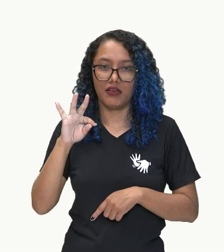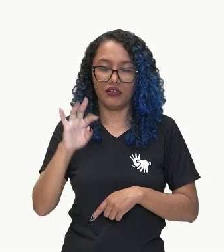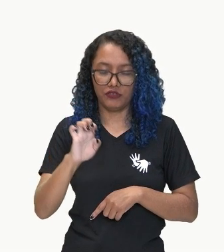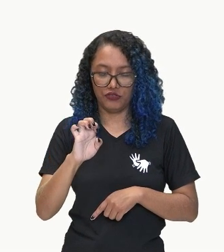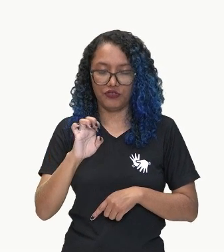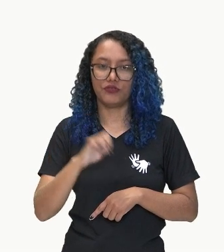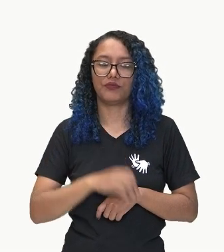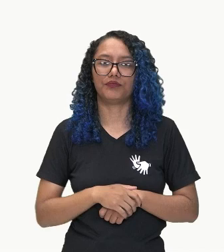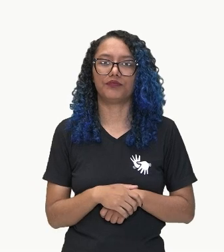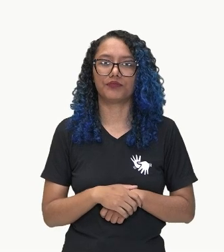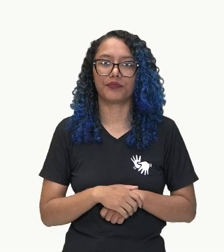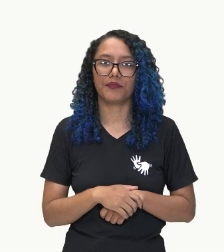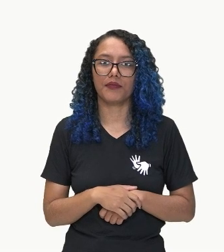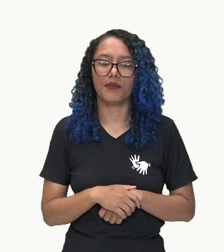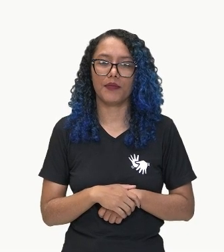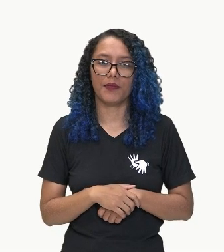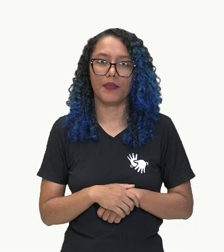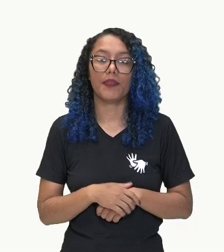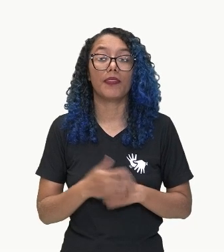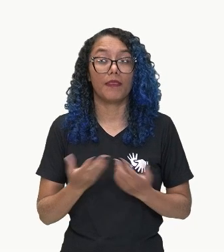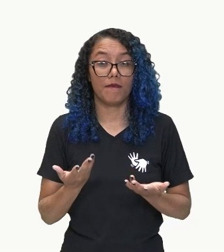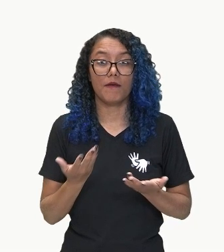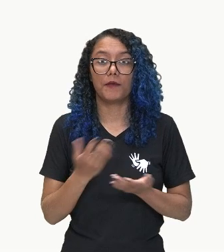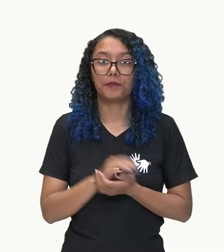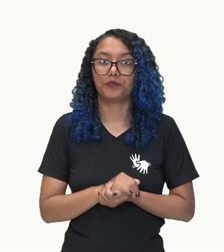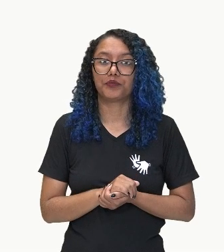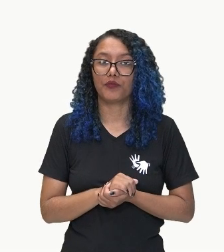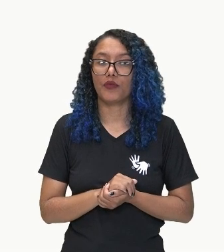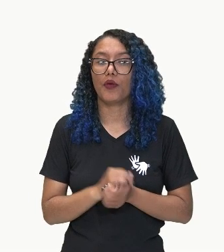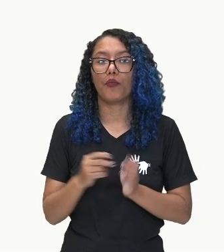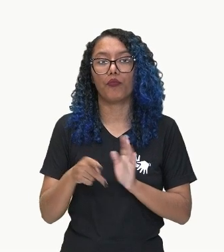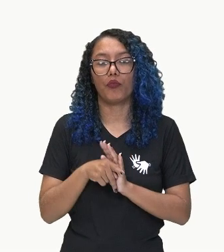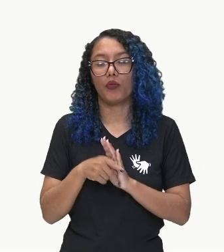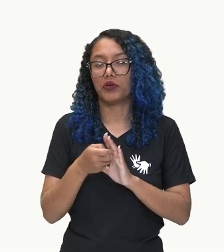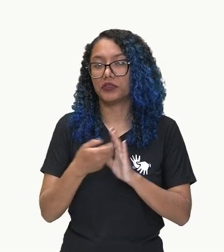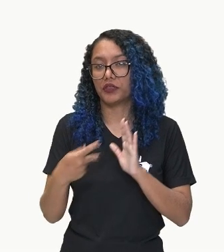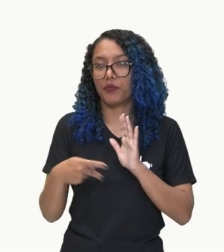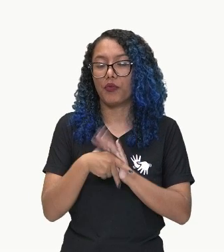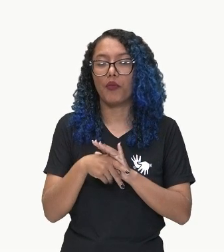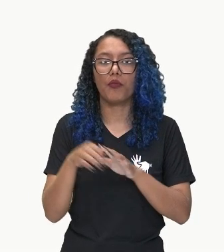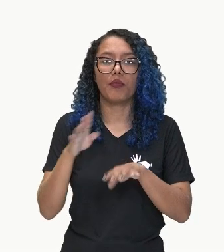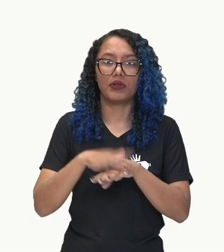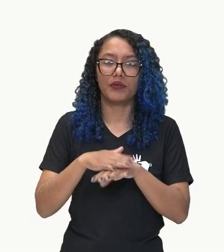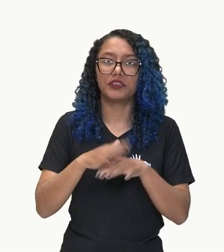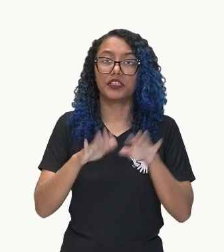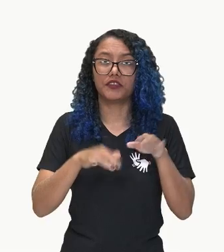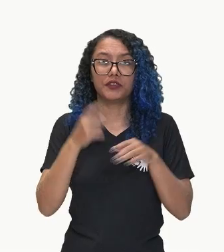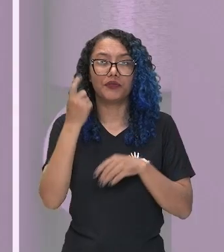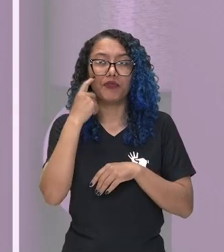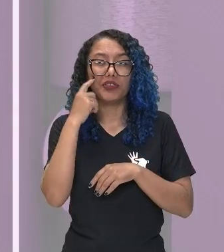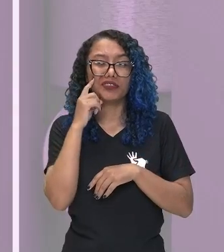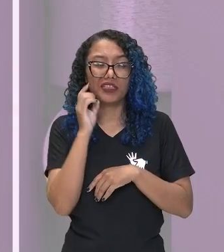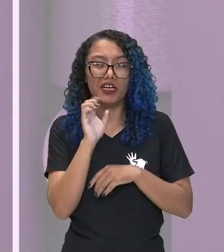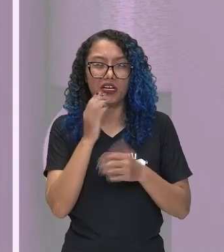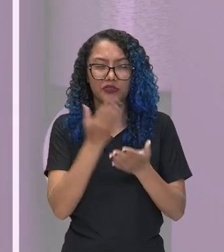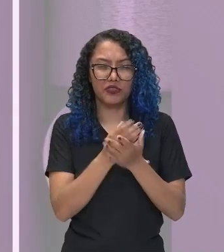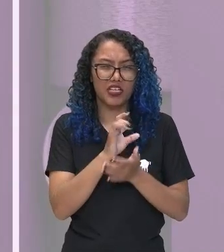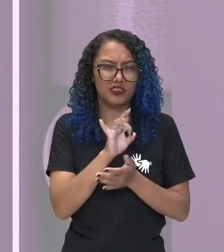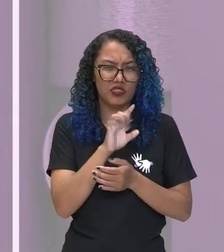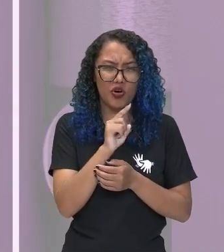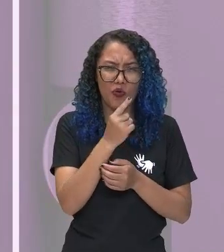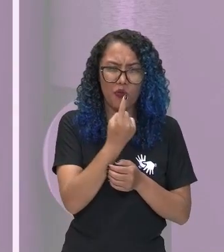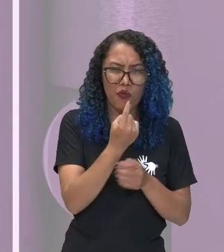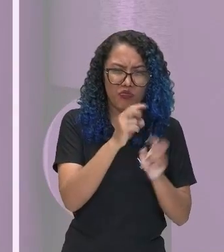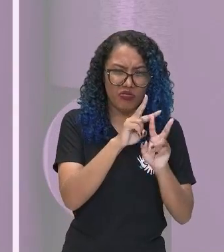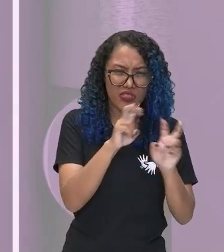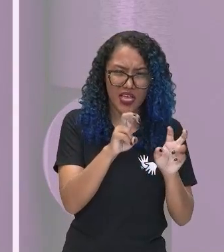matemática é isso. Estudar matemática é isso. Quando a gente pensa que vai estar estudando ali somente conteúdo, não.